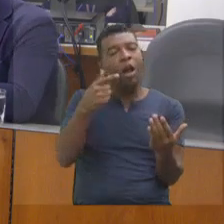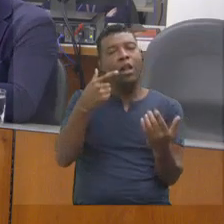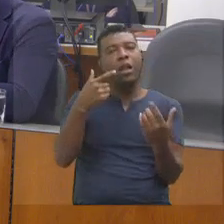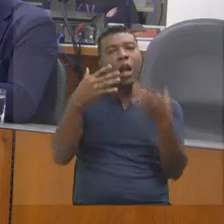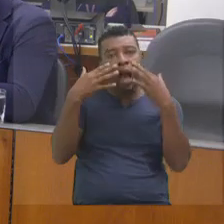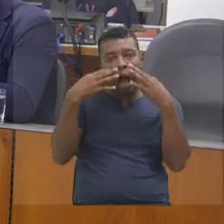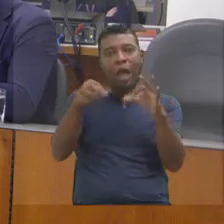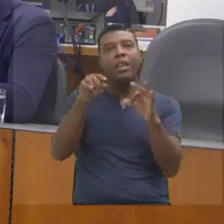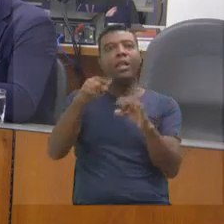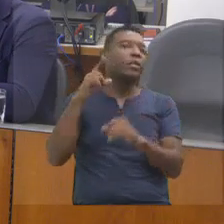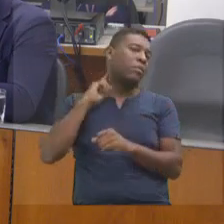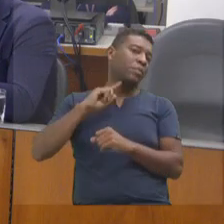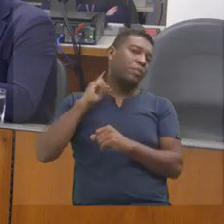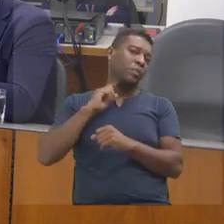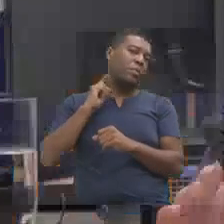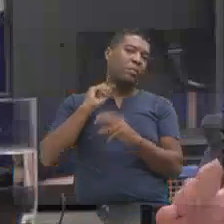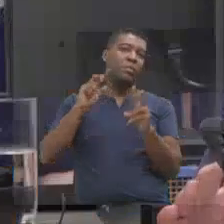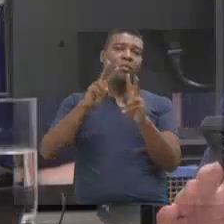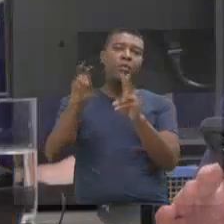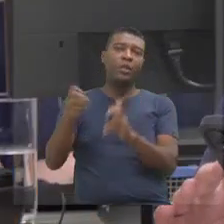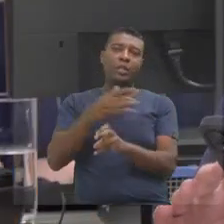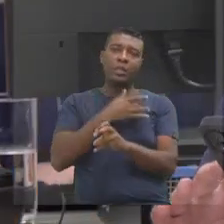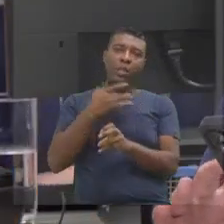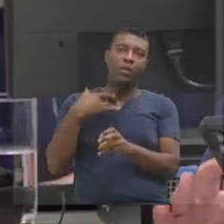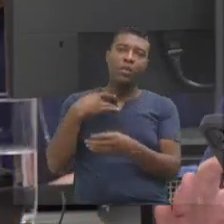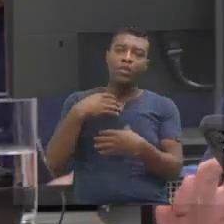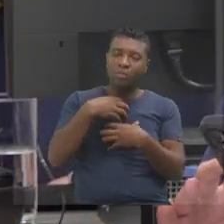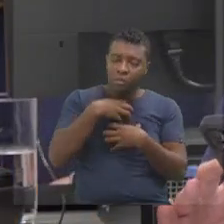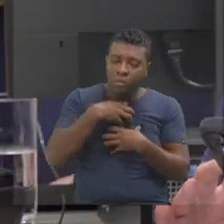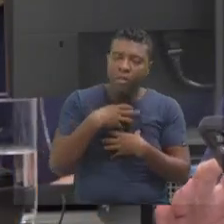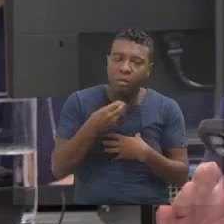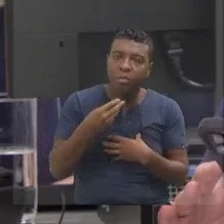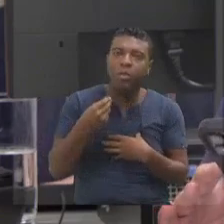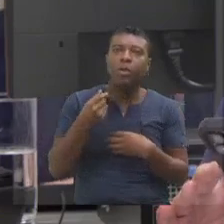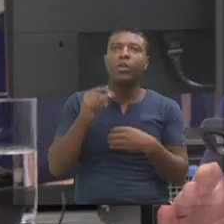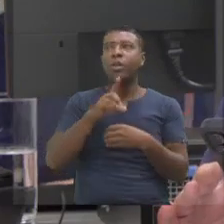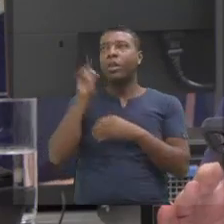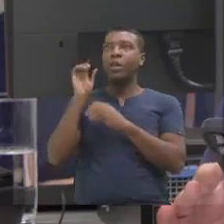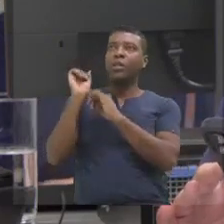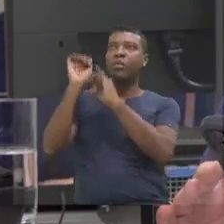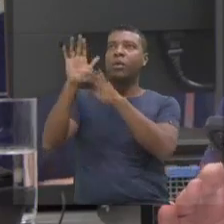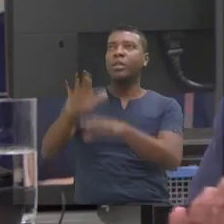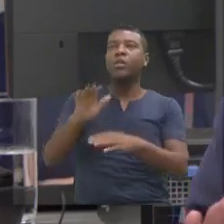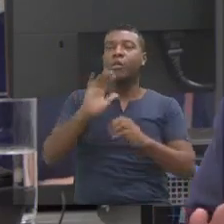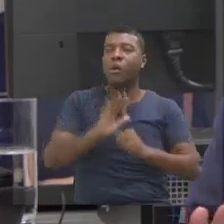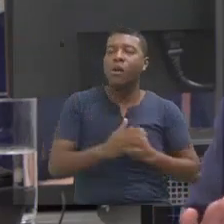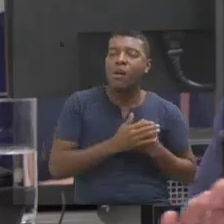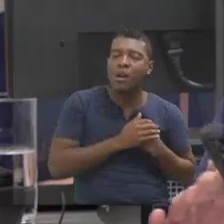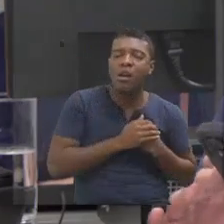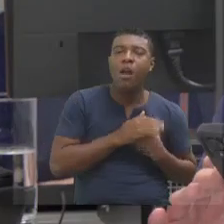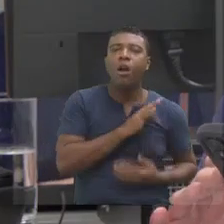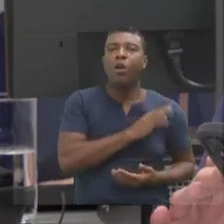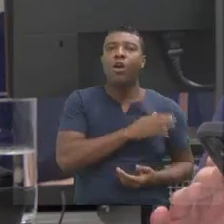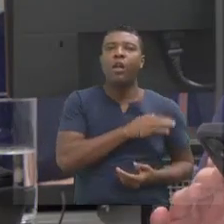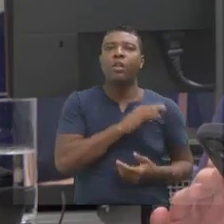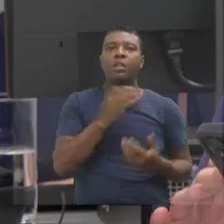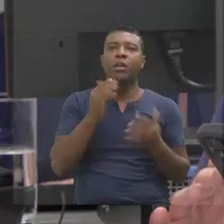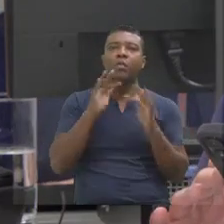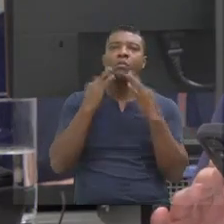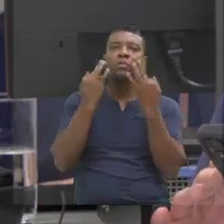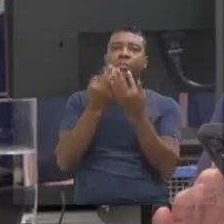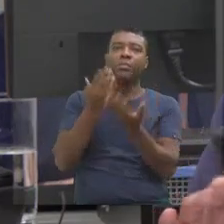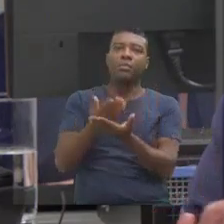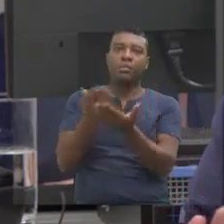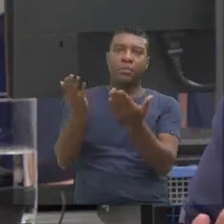da Saúde Então os meus sentimentos e que Deus conforte o coração de toda a família aos pares que estão aqui